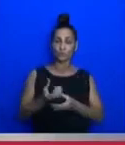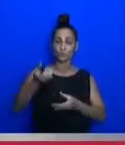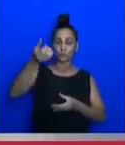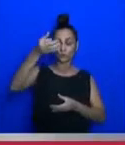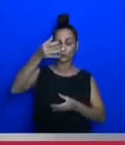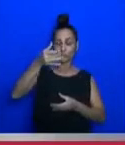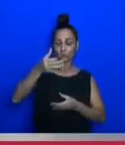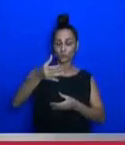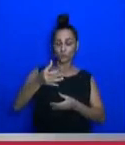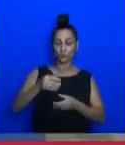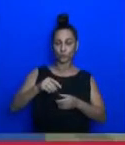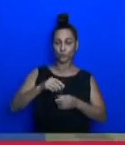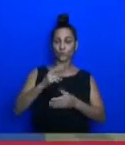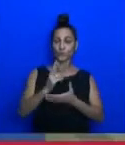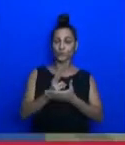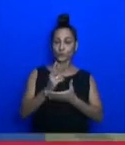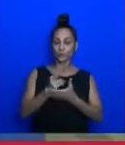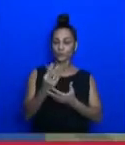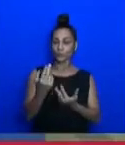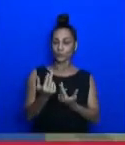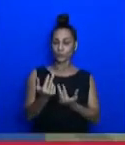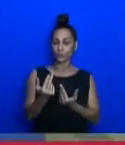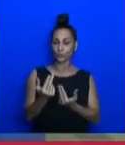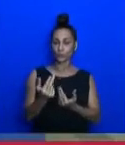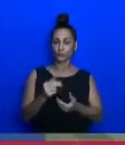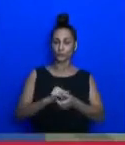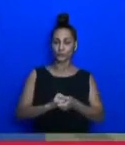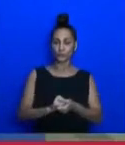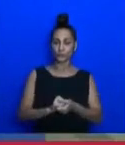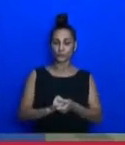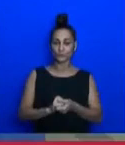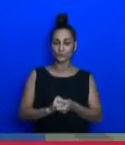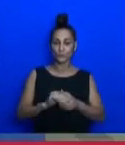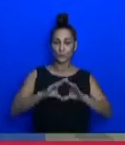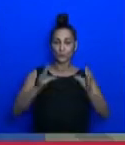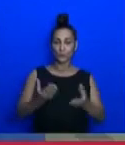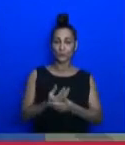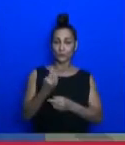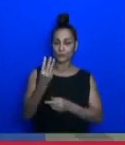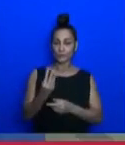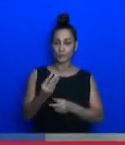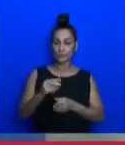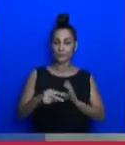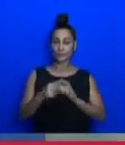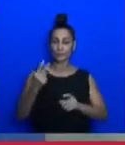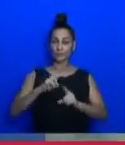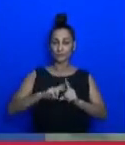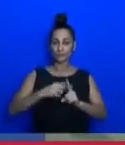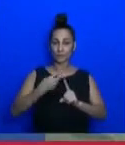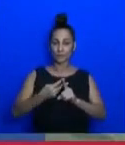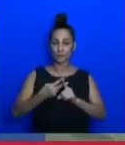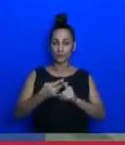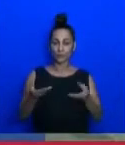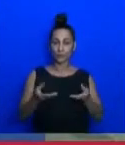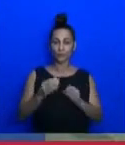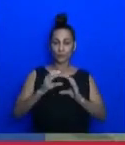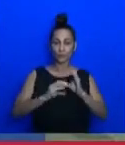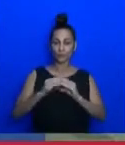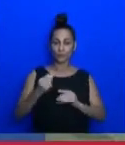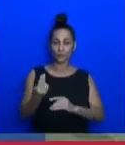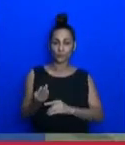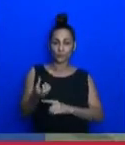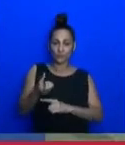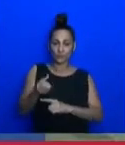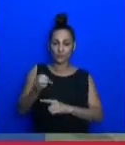recolocadas no suporte em cima do mesmo Globo, do Globo número 3, para o segundo sorteio da dupla Sena, hoje o concurso